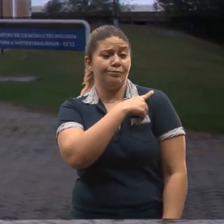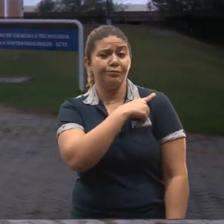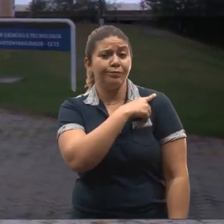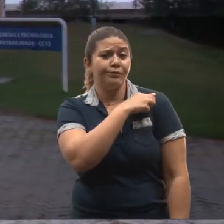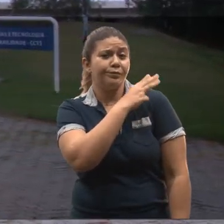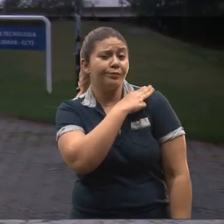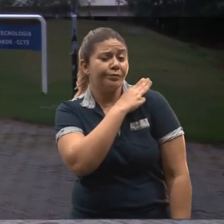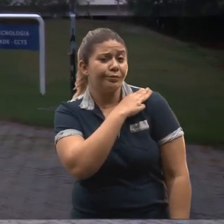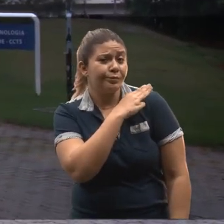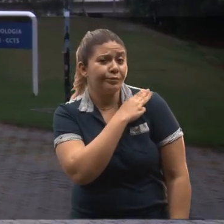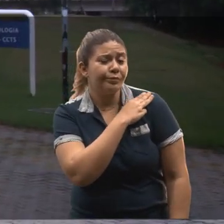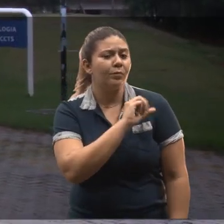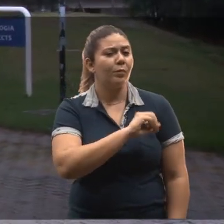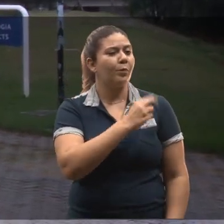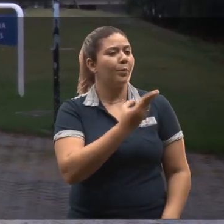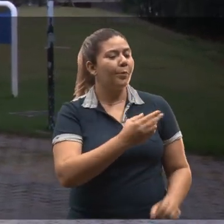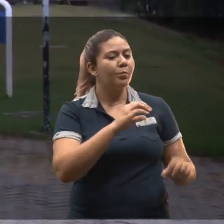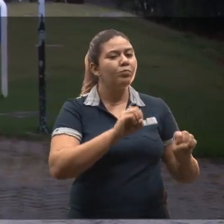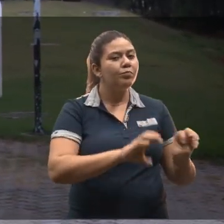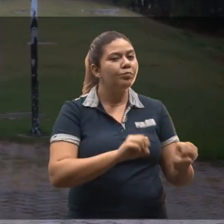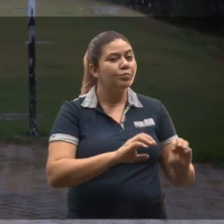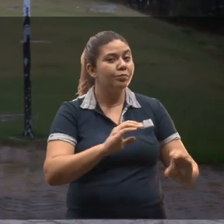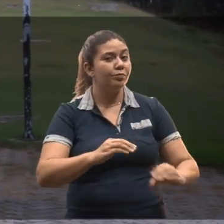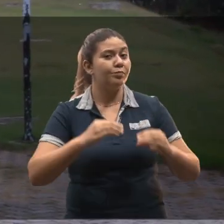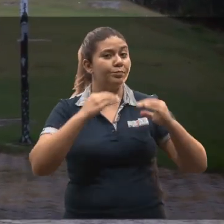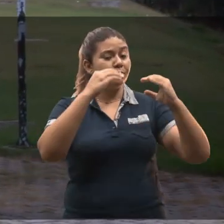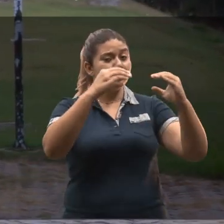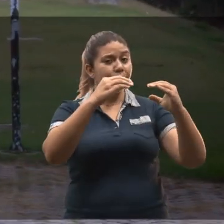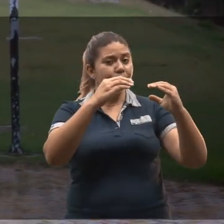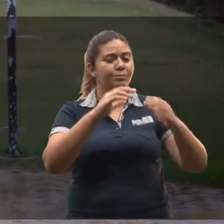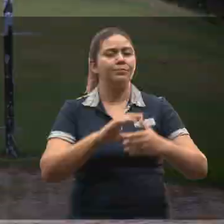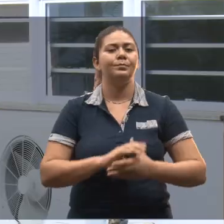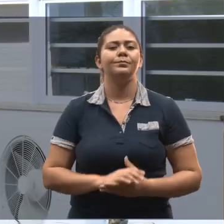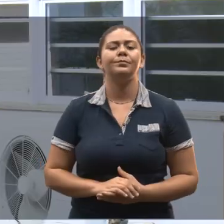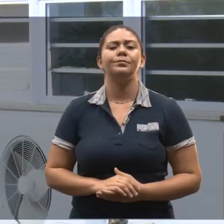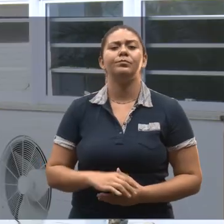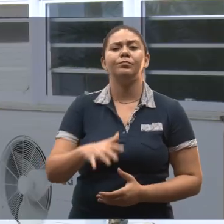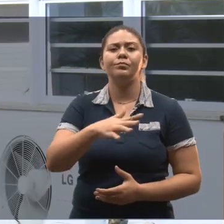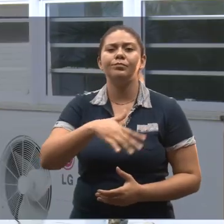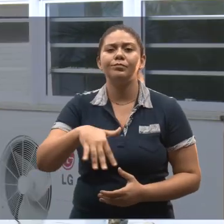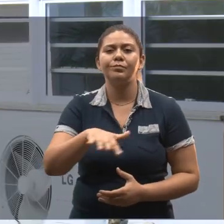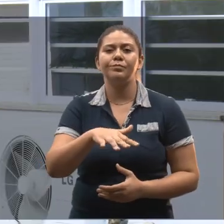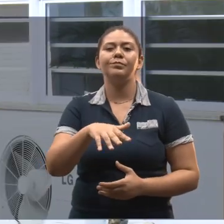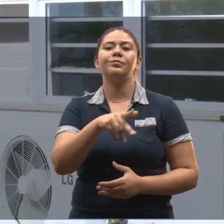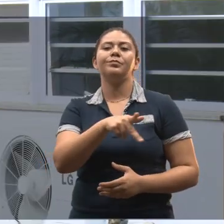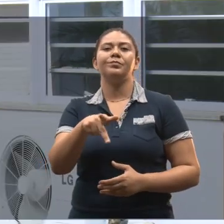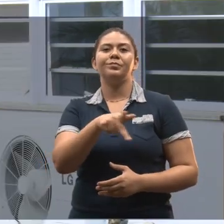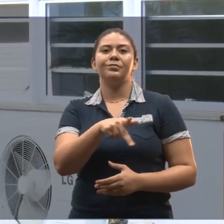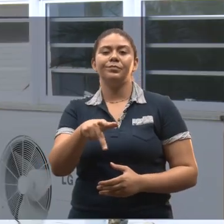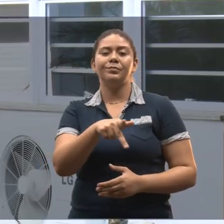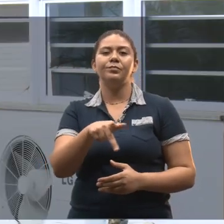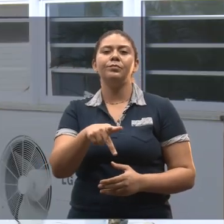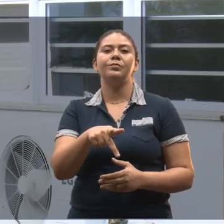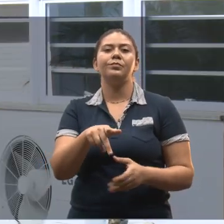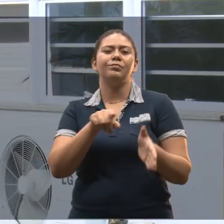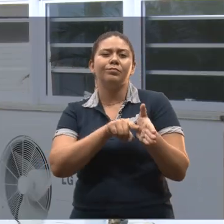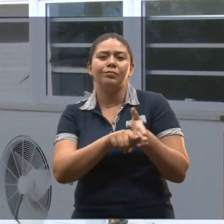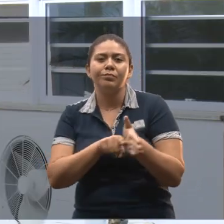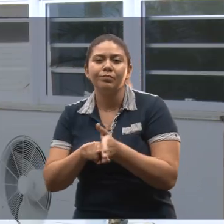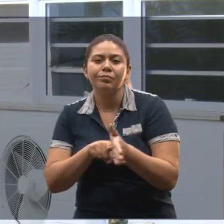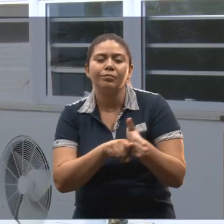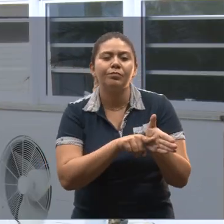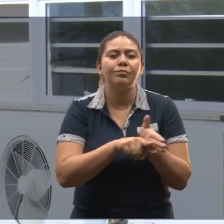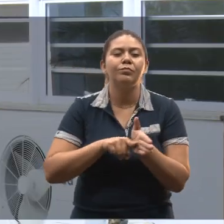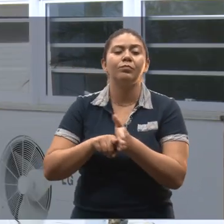do ensino médio ou até mesmo do ensino superior. Além disso, professores, praticamente todos, eles são